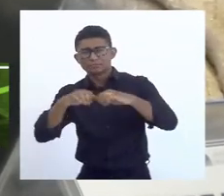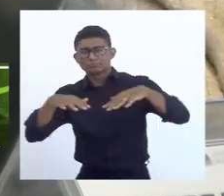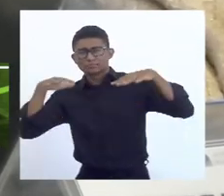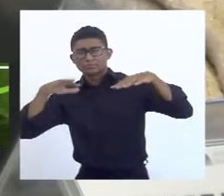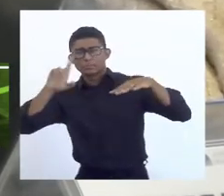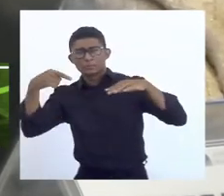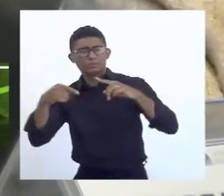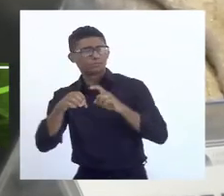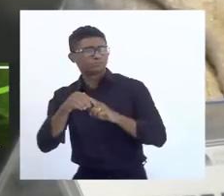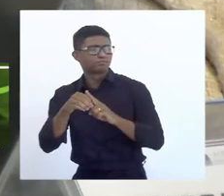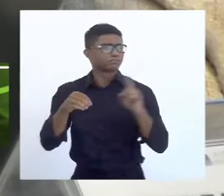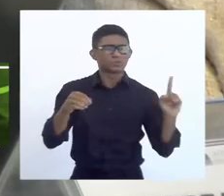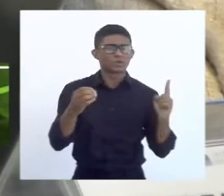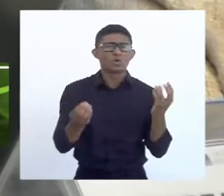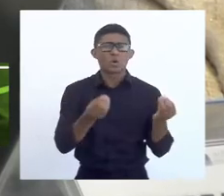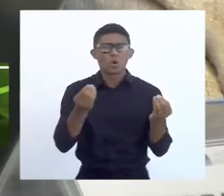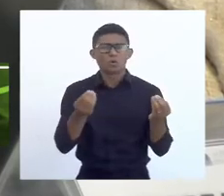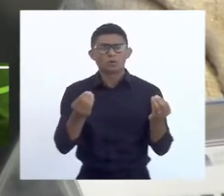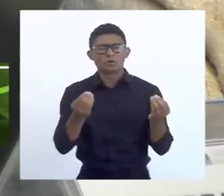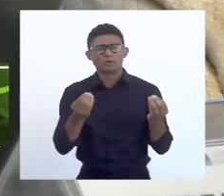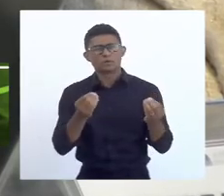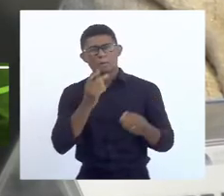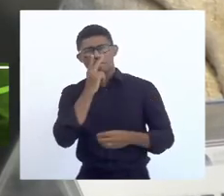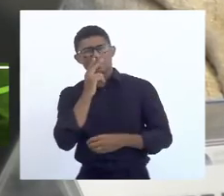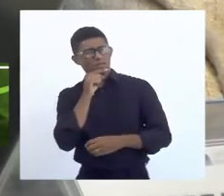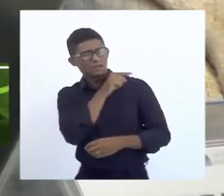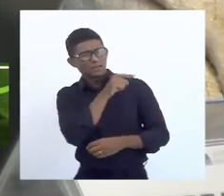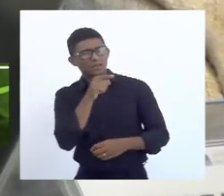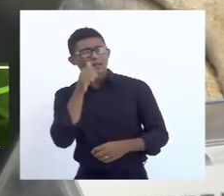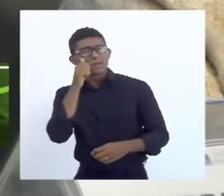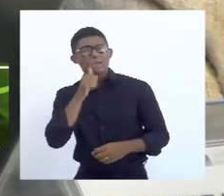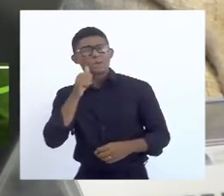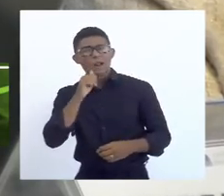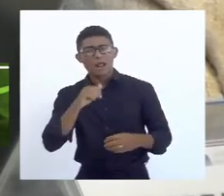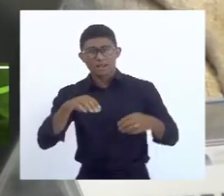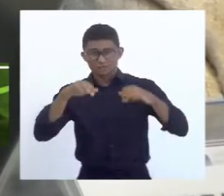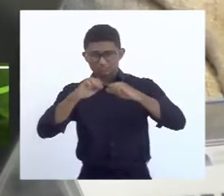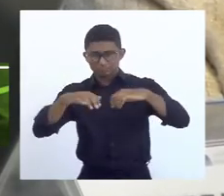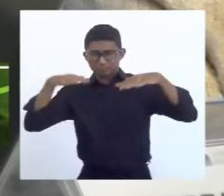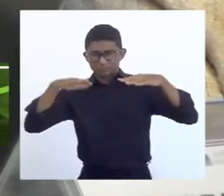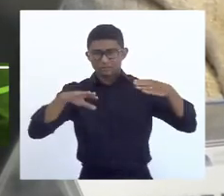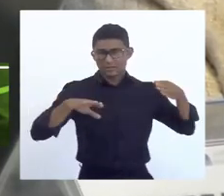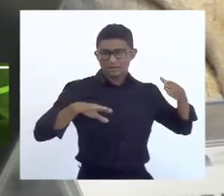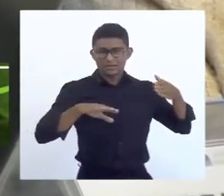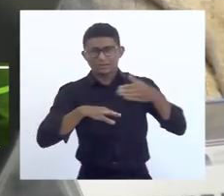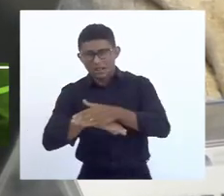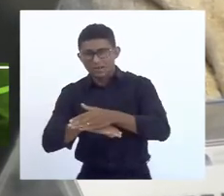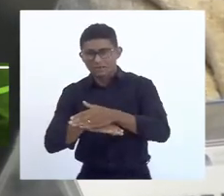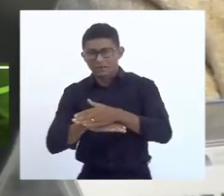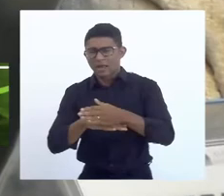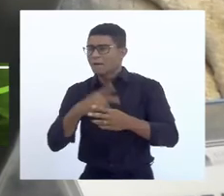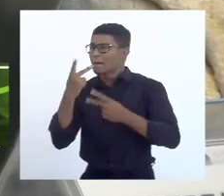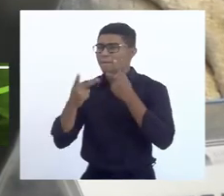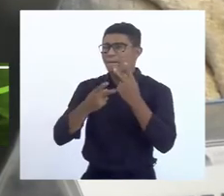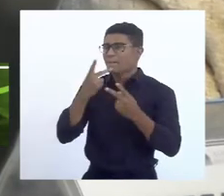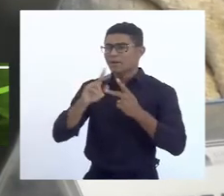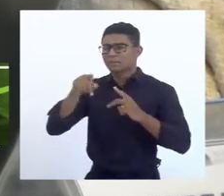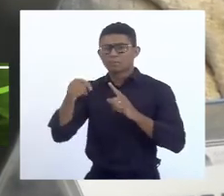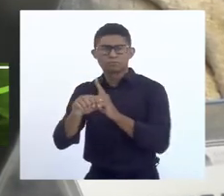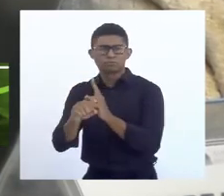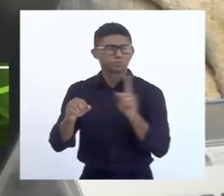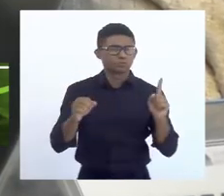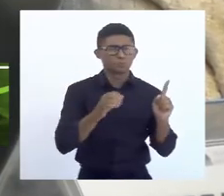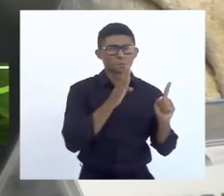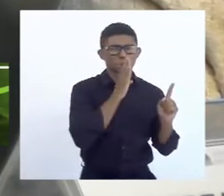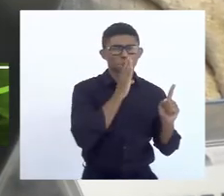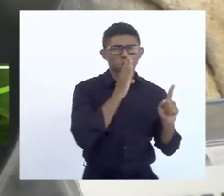ela percebe que as parlamentares entravam falando mais e saíam falando menos, e os homens entravam falando menos e saíam falando